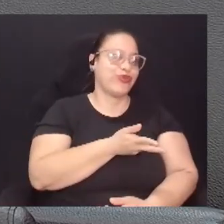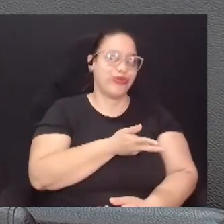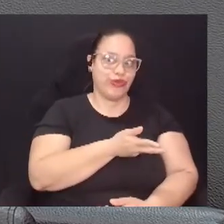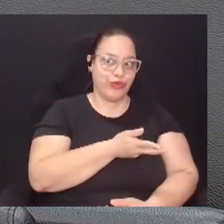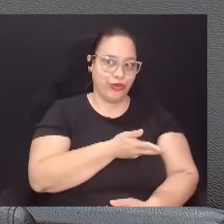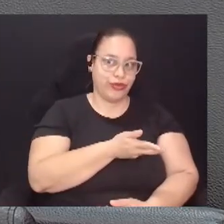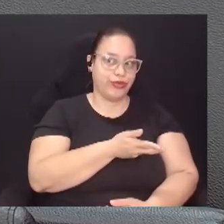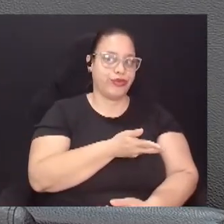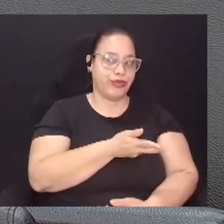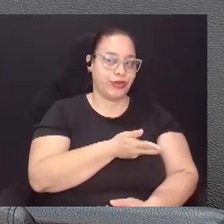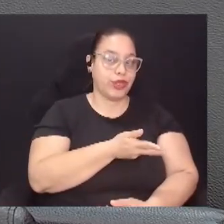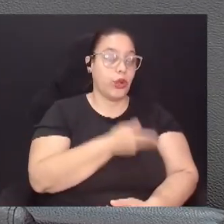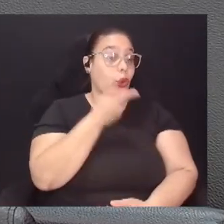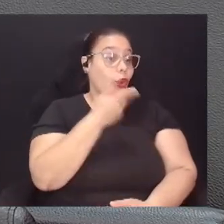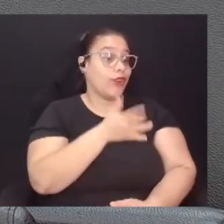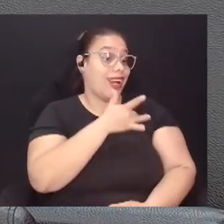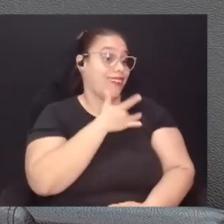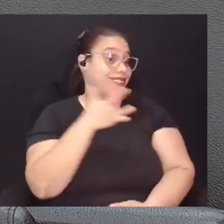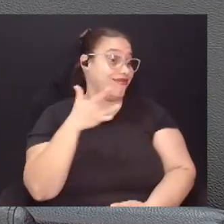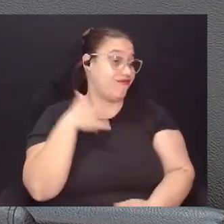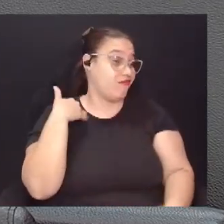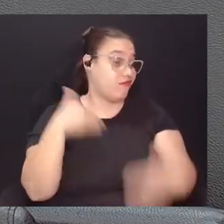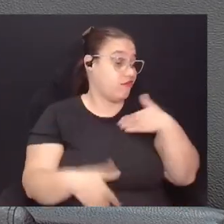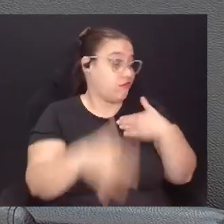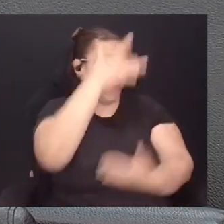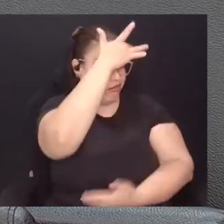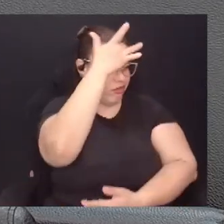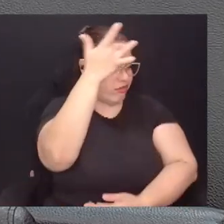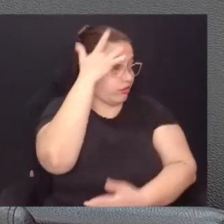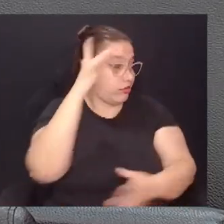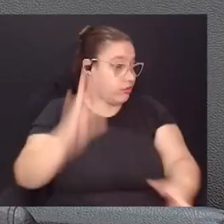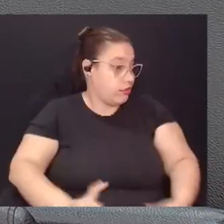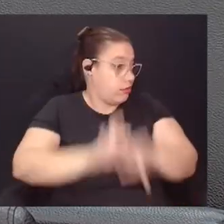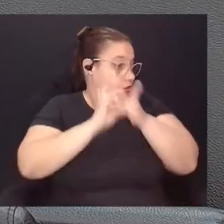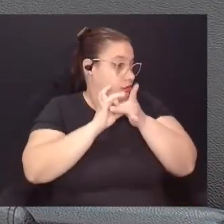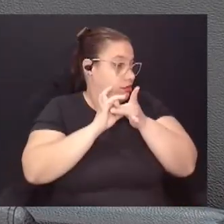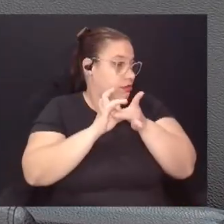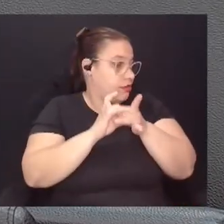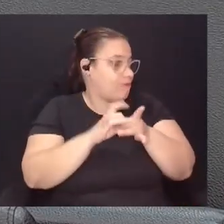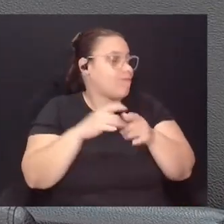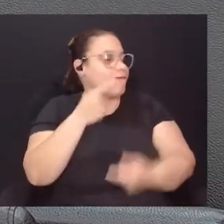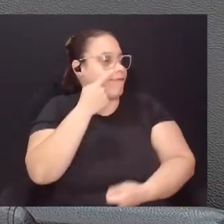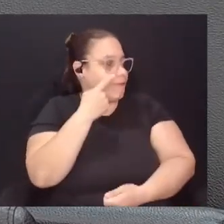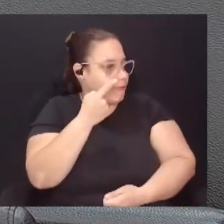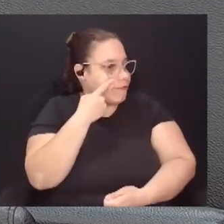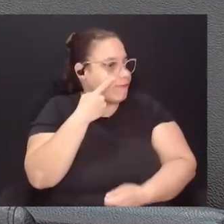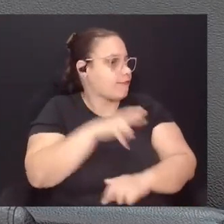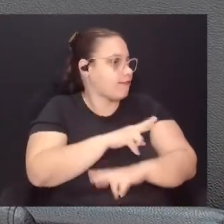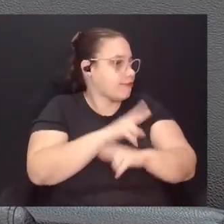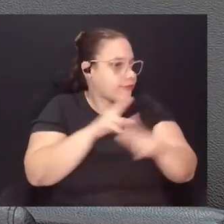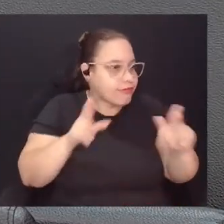está tendo, quando a gente fala de saúde física e saúde mental, que estão diretamente relacionadas, a gente está